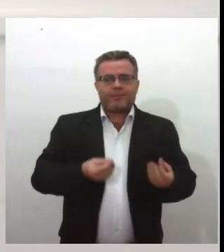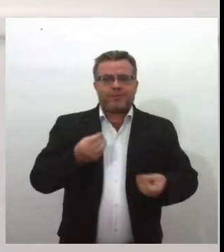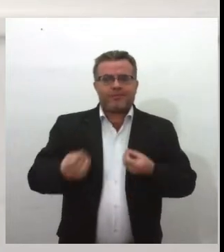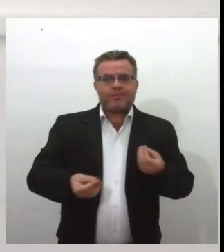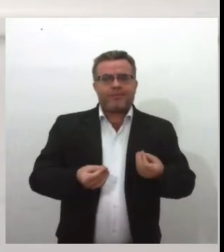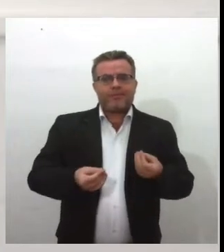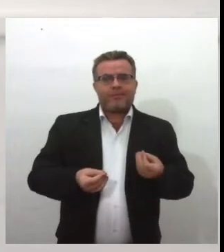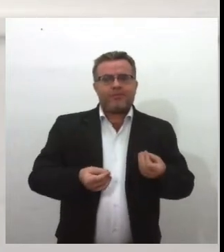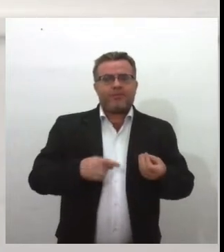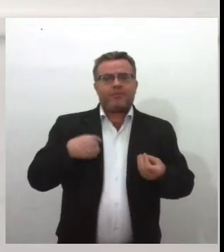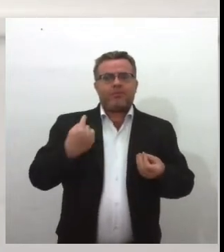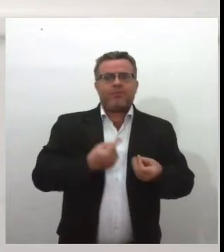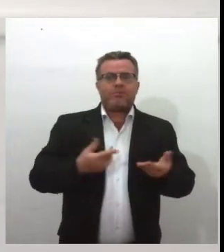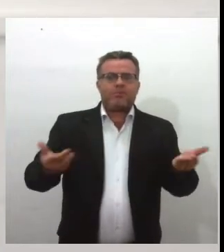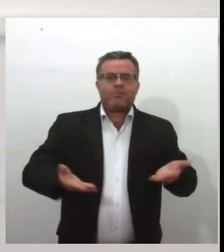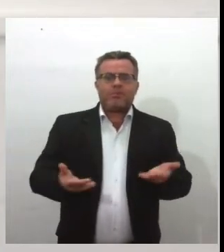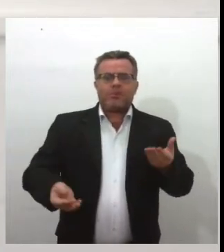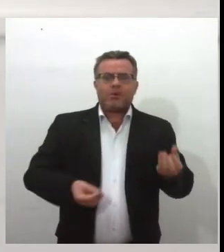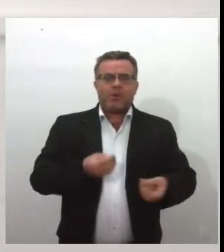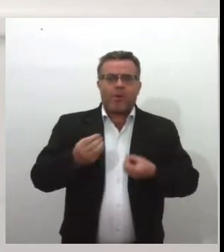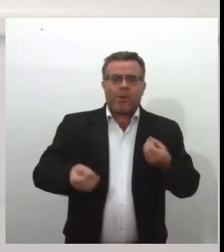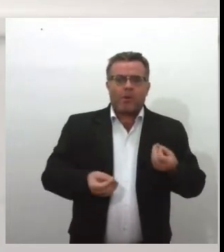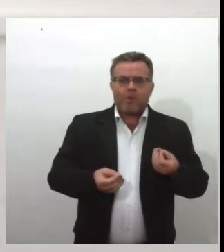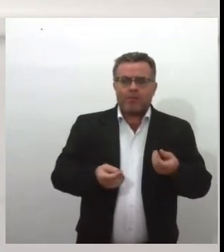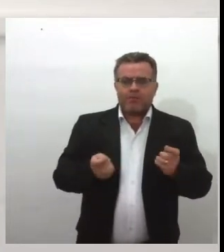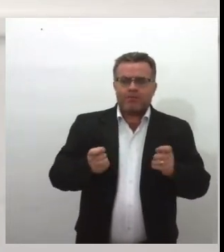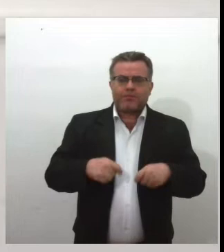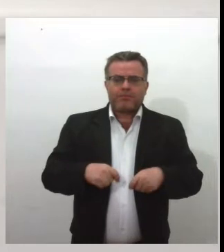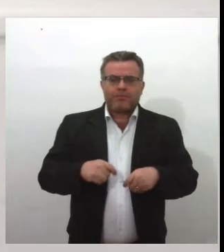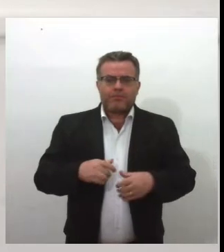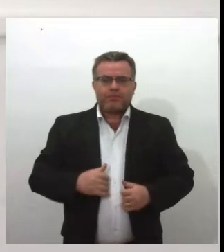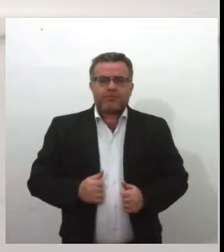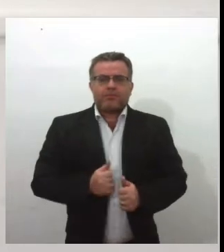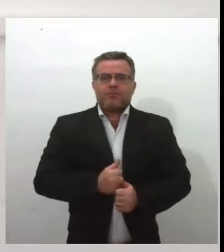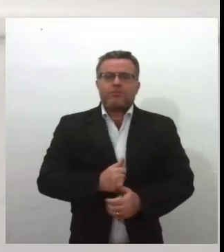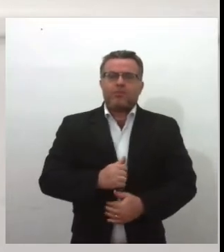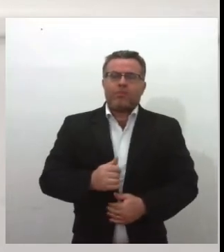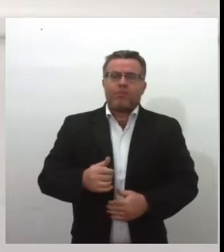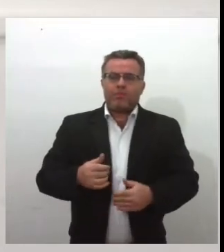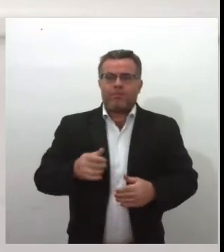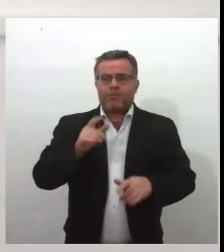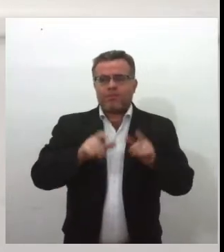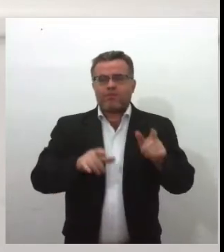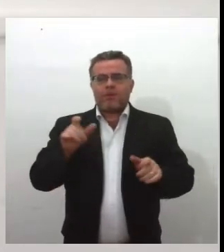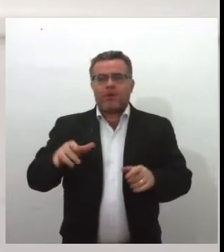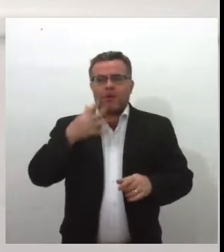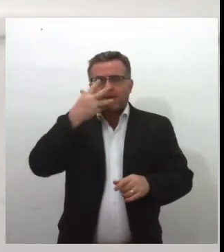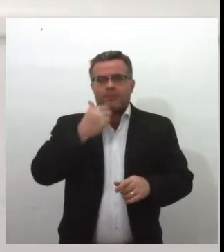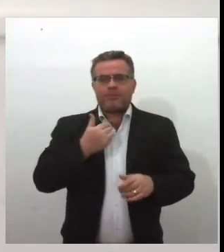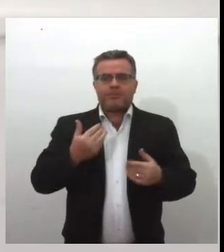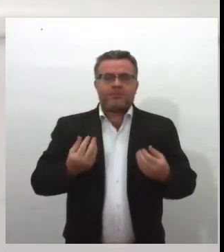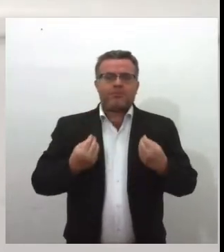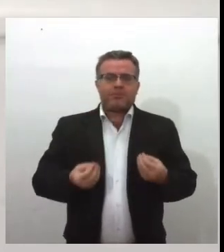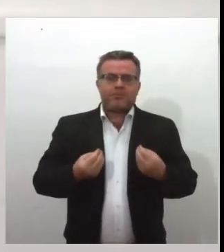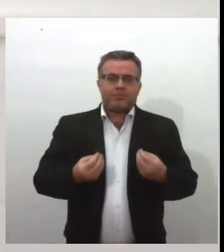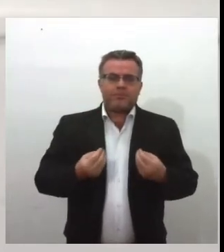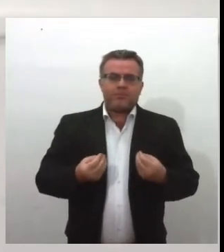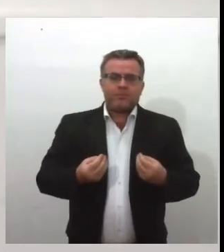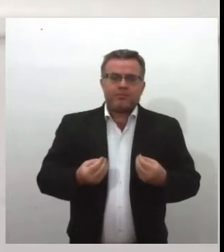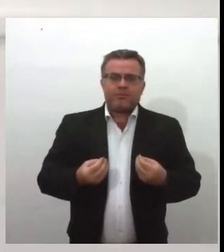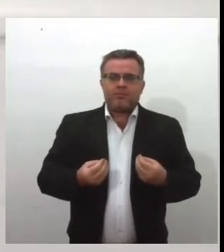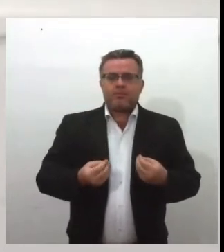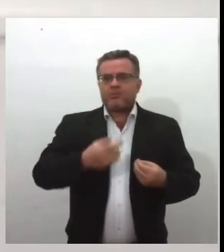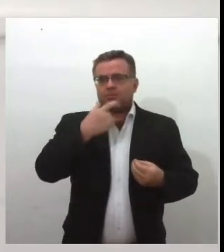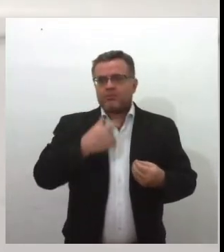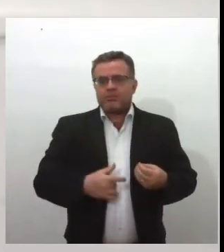a gente teve um momento de beleza. Aí vocês podem estar pensando, bom, né, que é então que a beleza, né, cuidar da estética tem